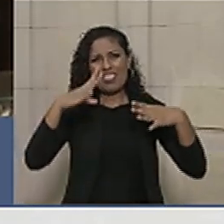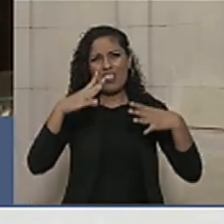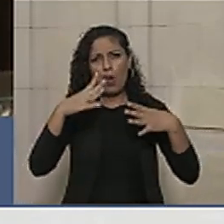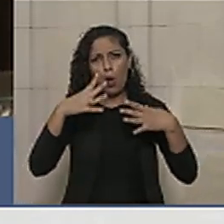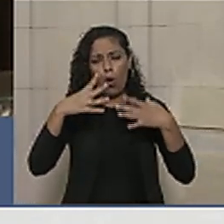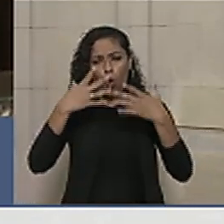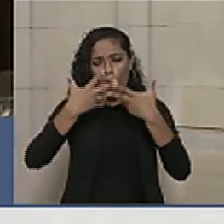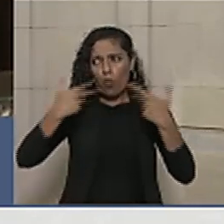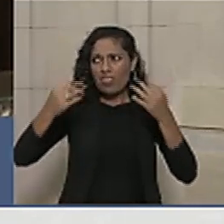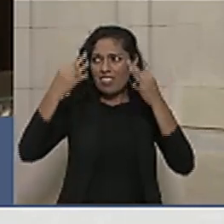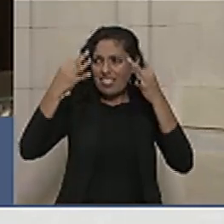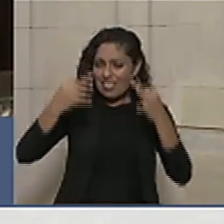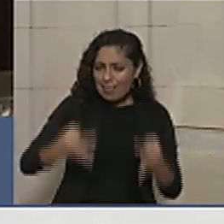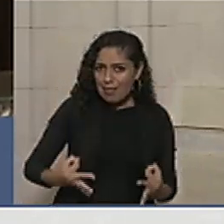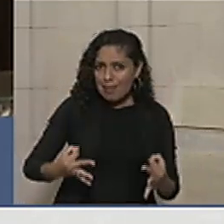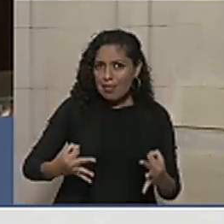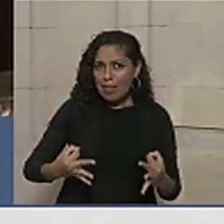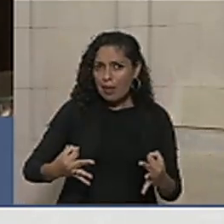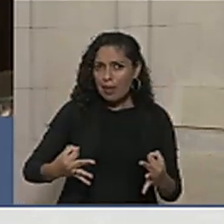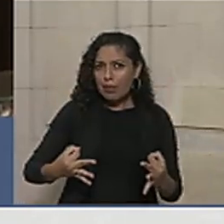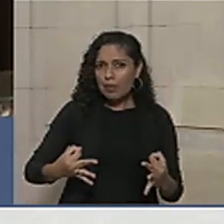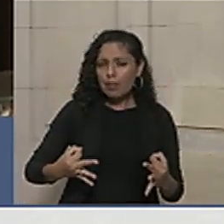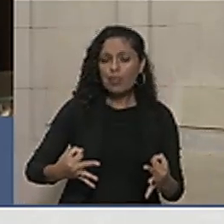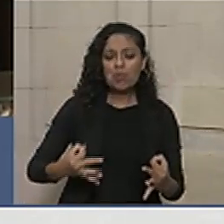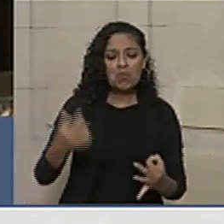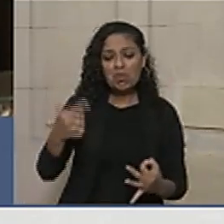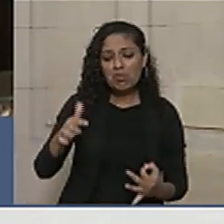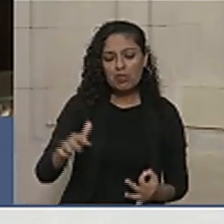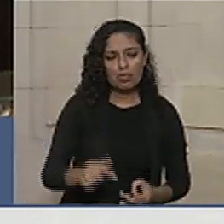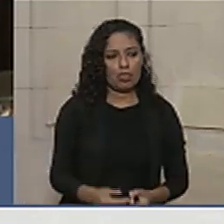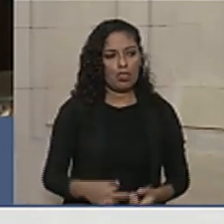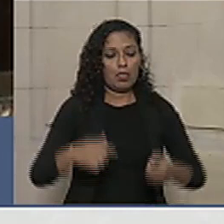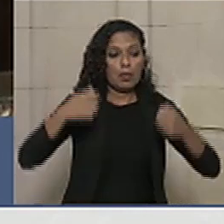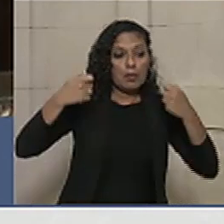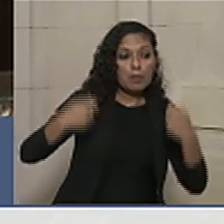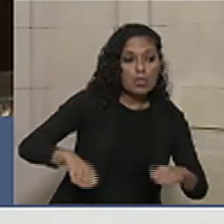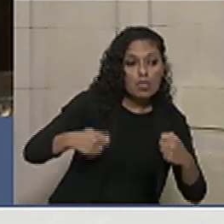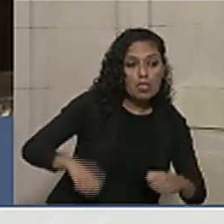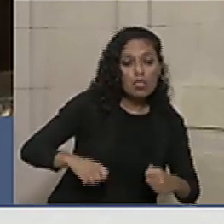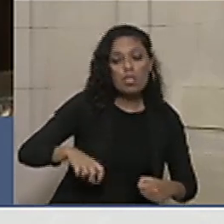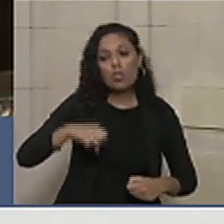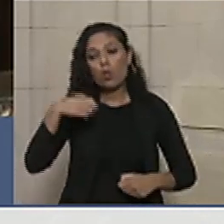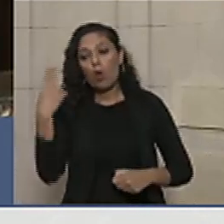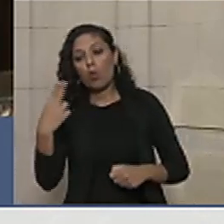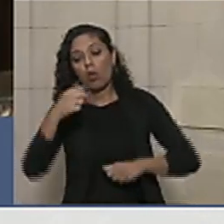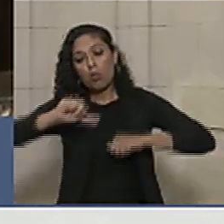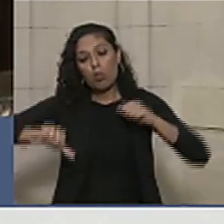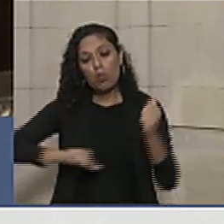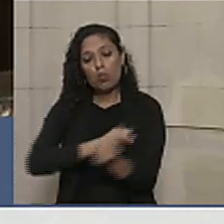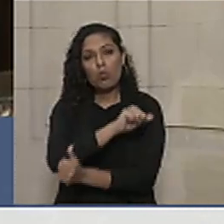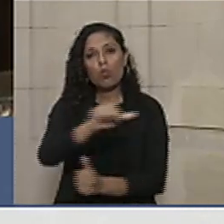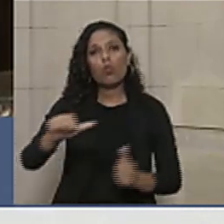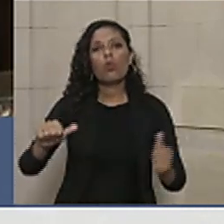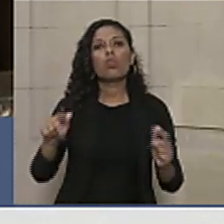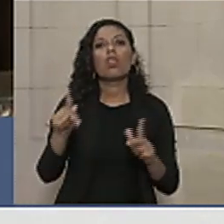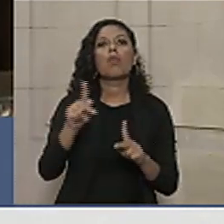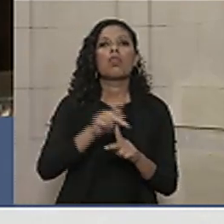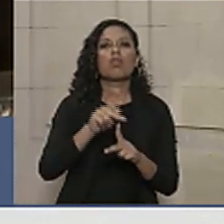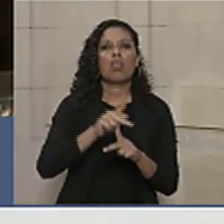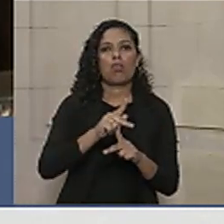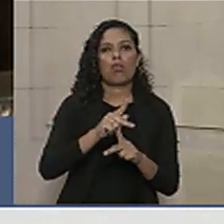precisa ou não precisa ter reforma da Previdência? Essa é a questão